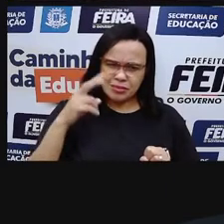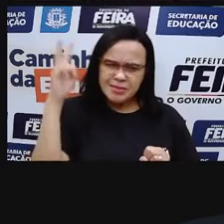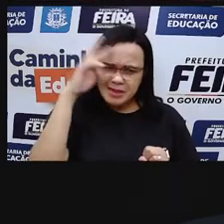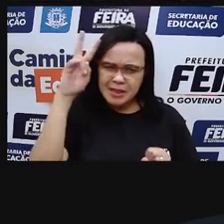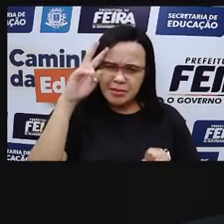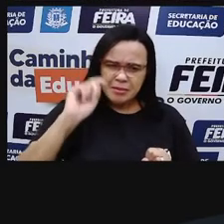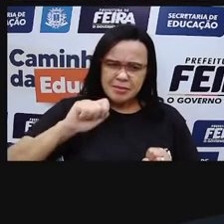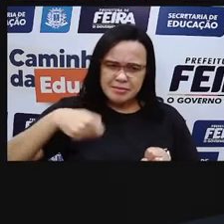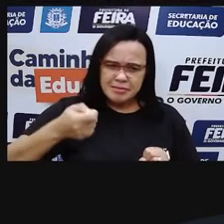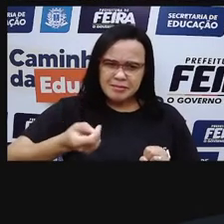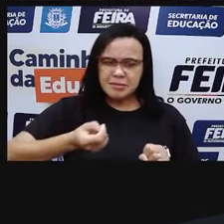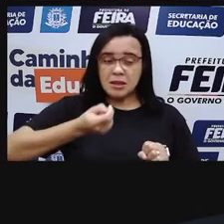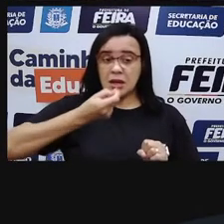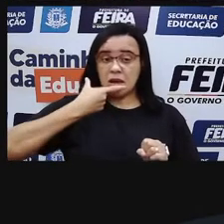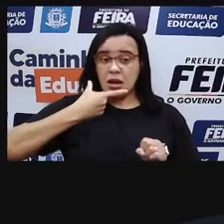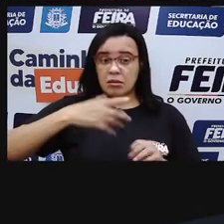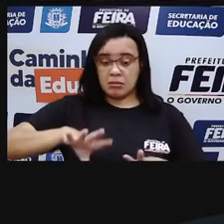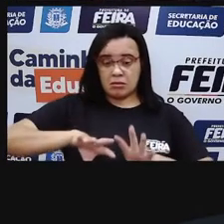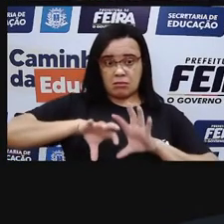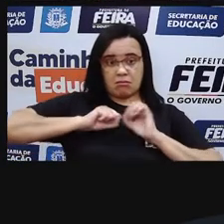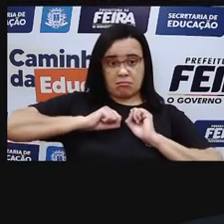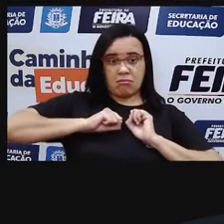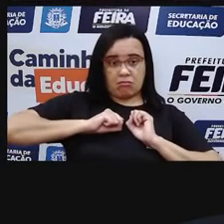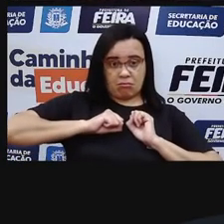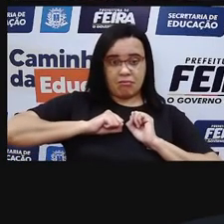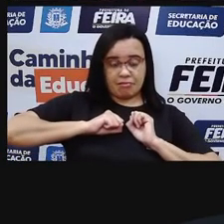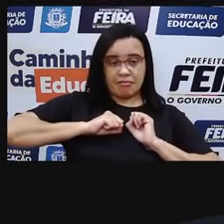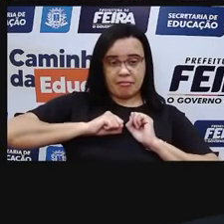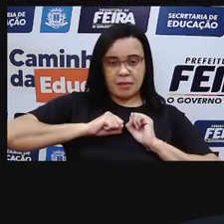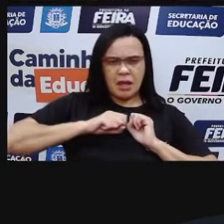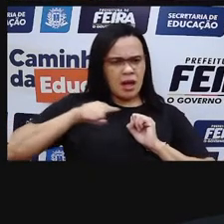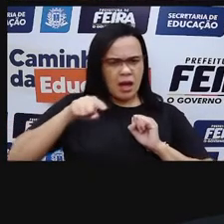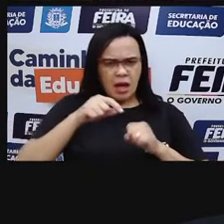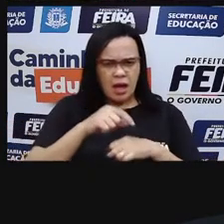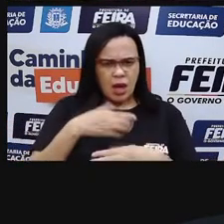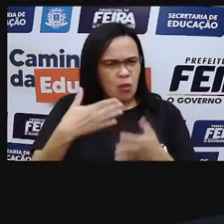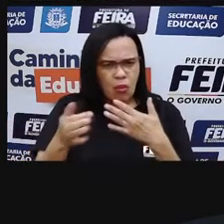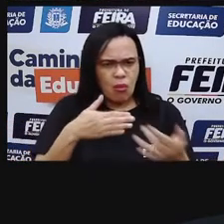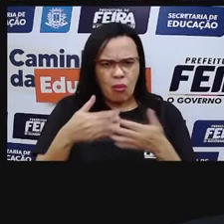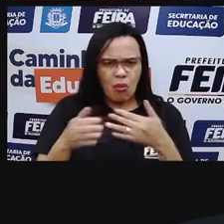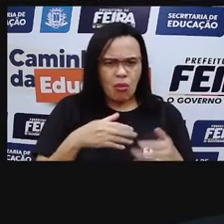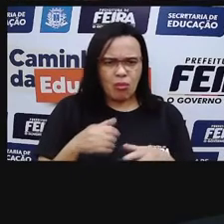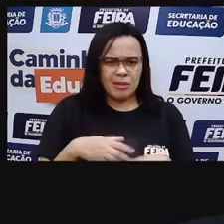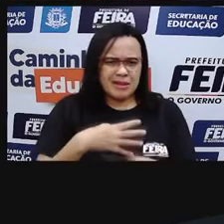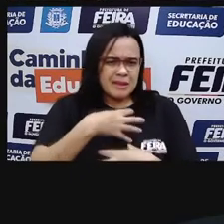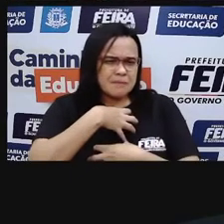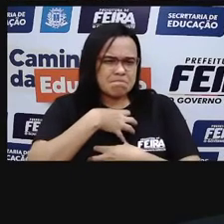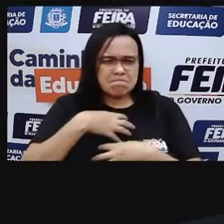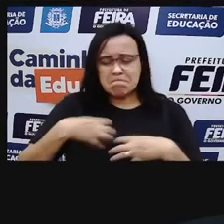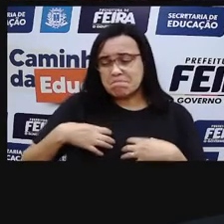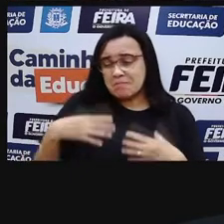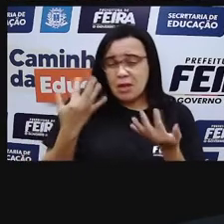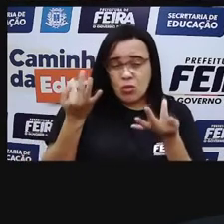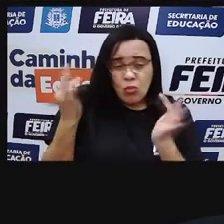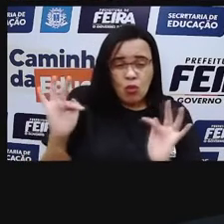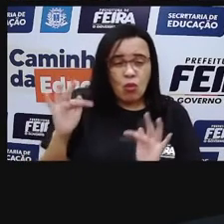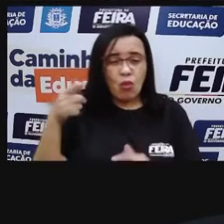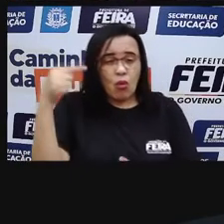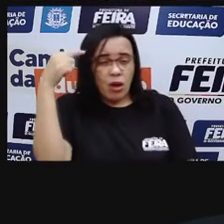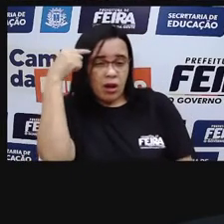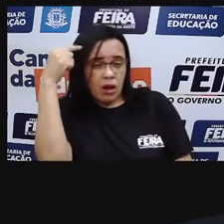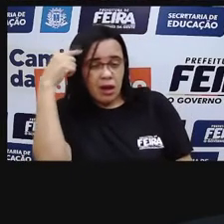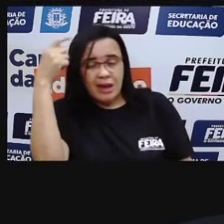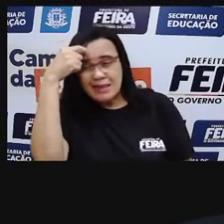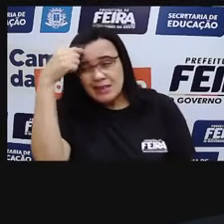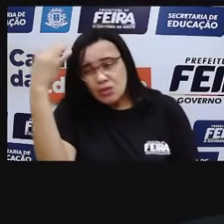é, vamos dizer assim, é o especialista que vai saber o tempo que você precisa ficar tomando aquela substância, qual é a melhor